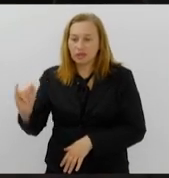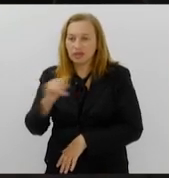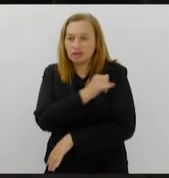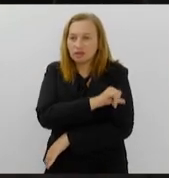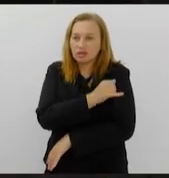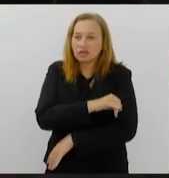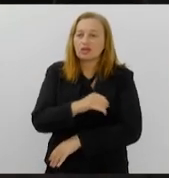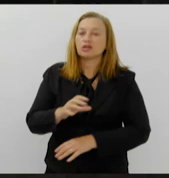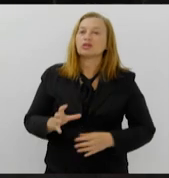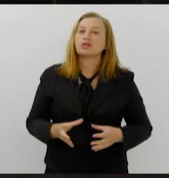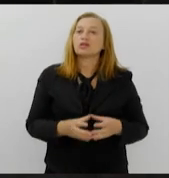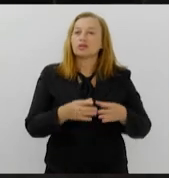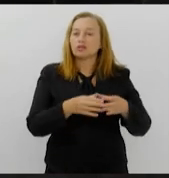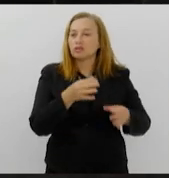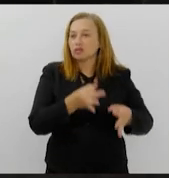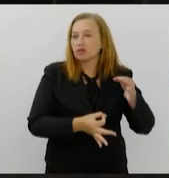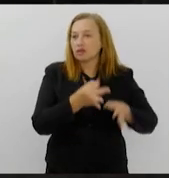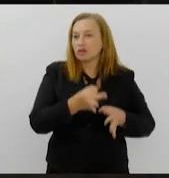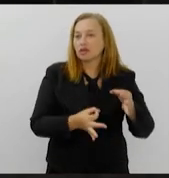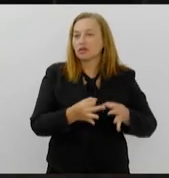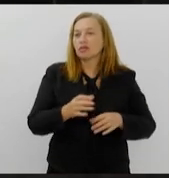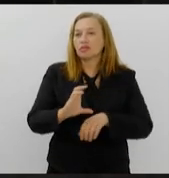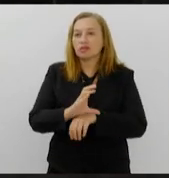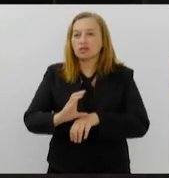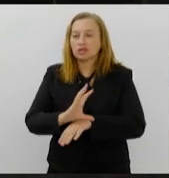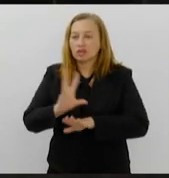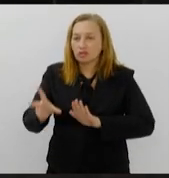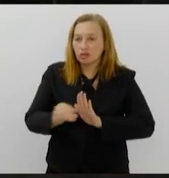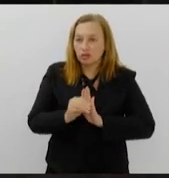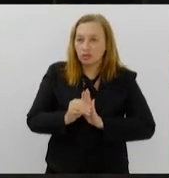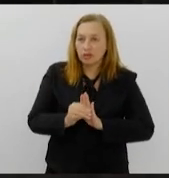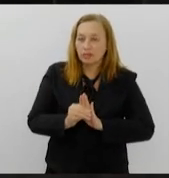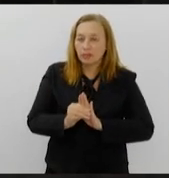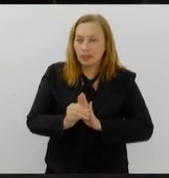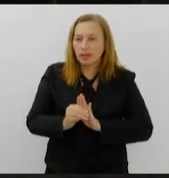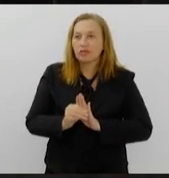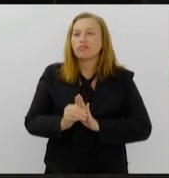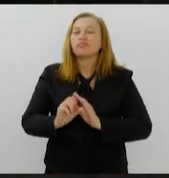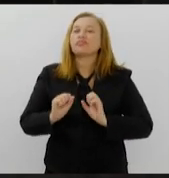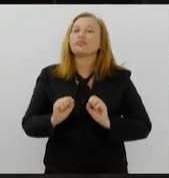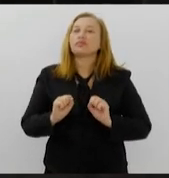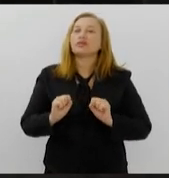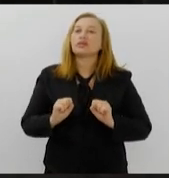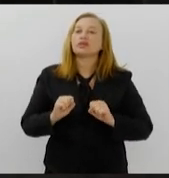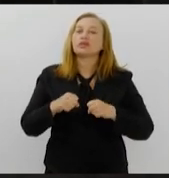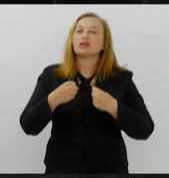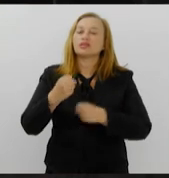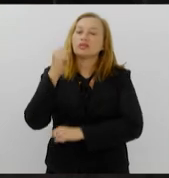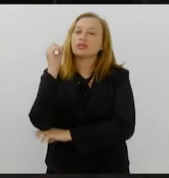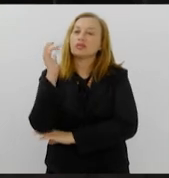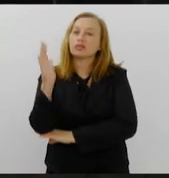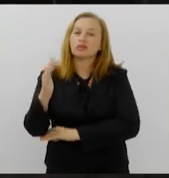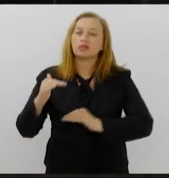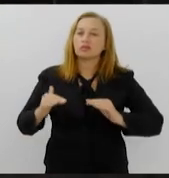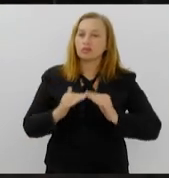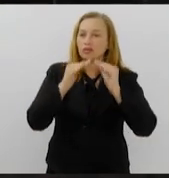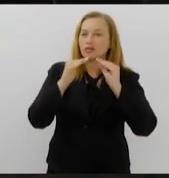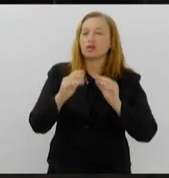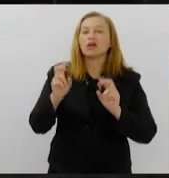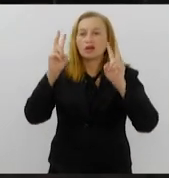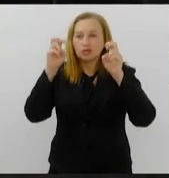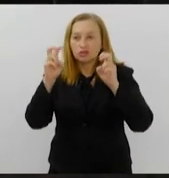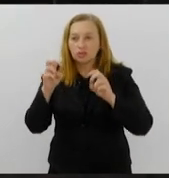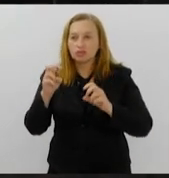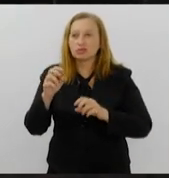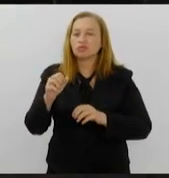e Justiça, pela constitucionalidade, com emenda da defesa do meio ambiente favorável, assuntos